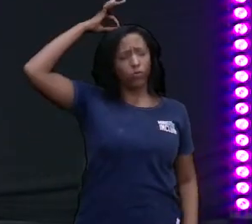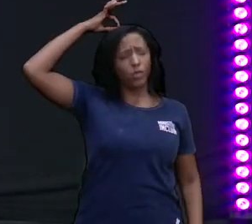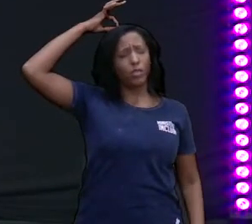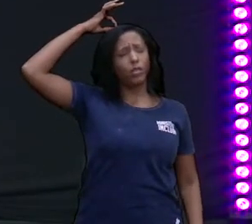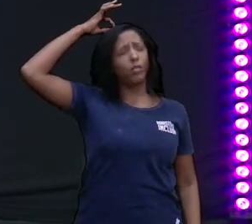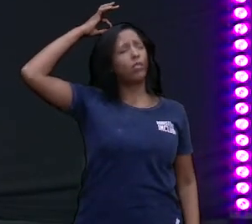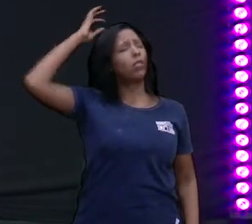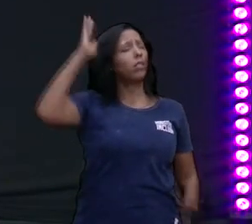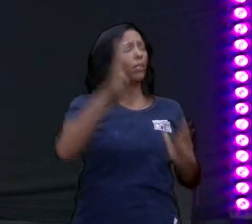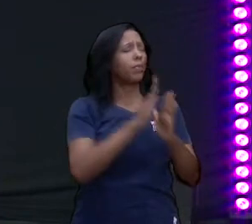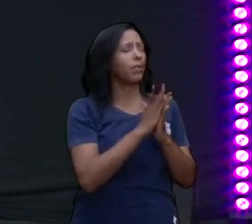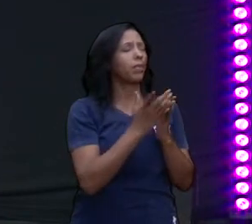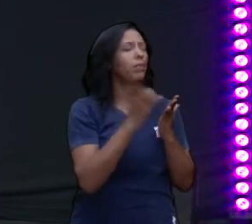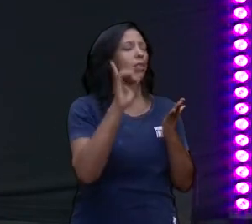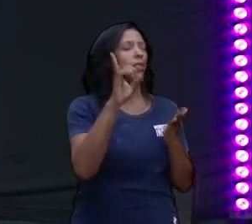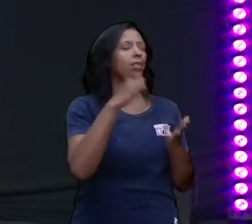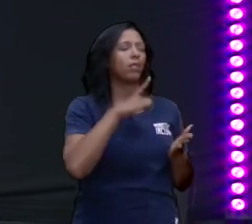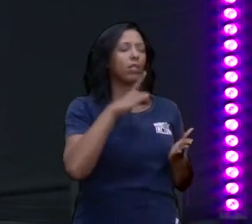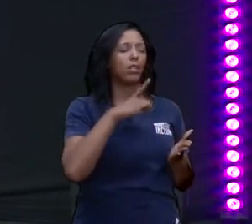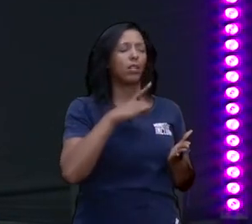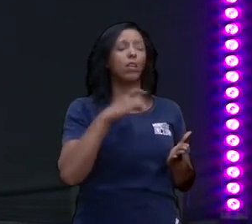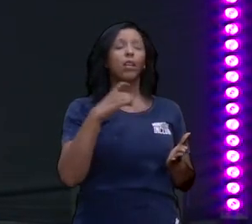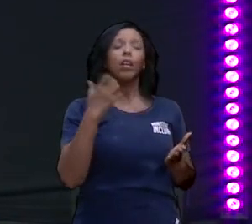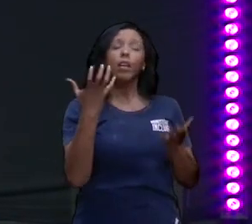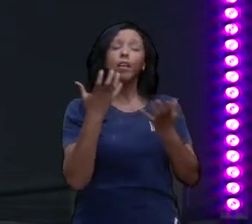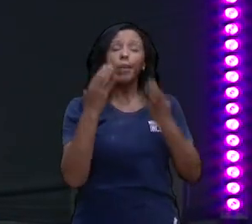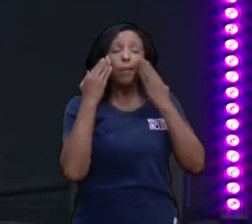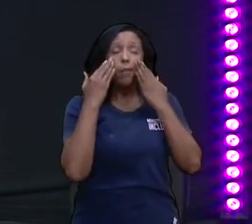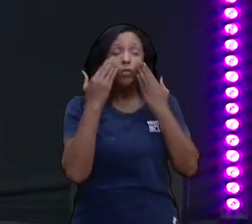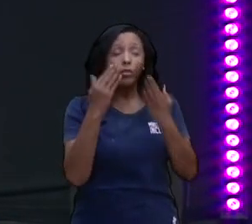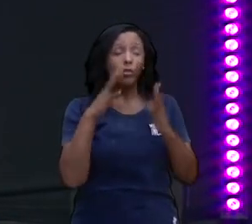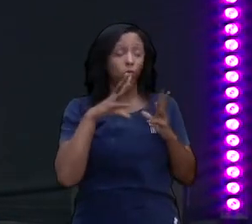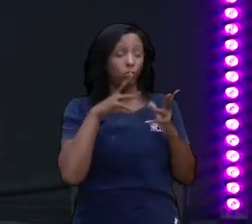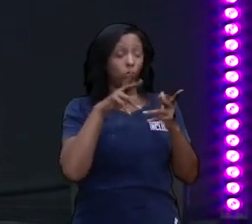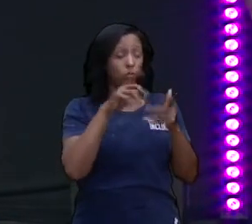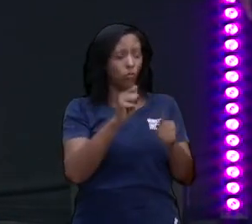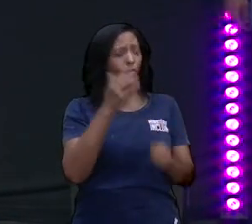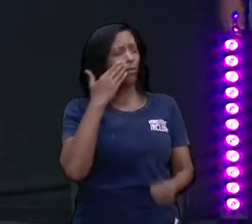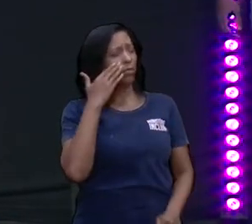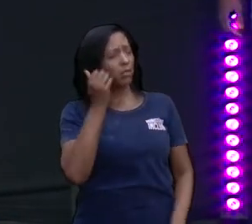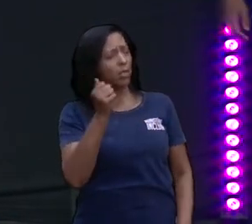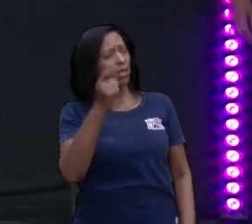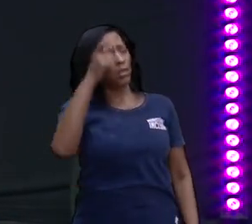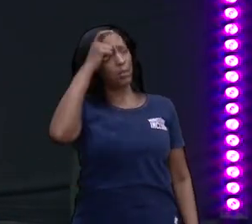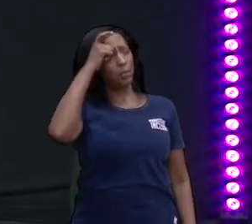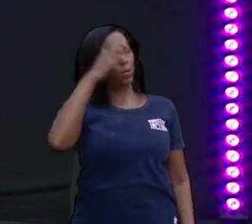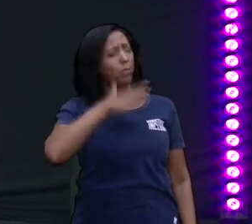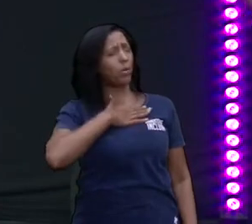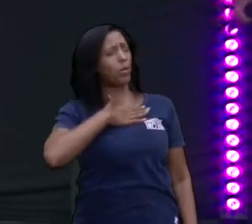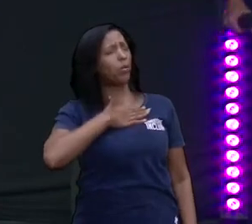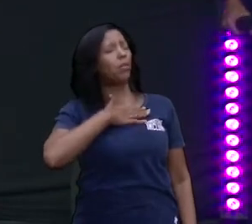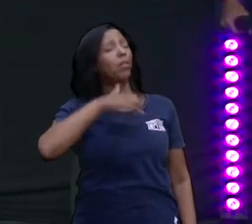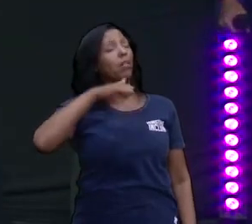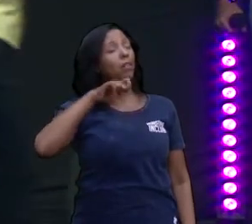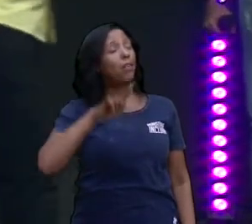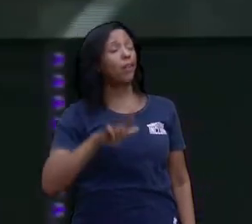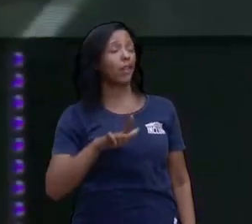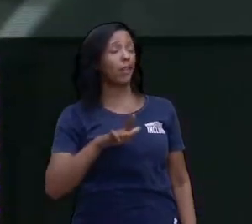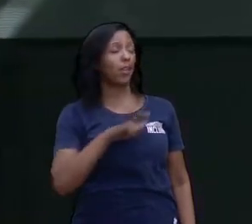eu quero mostrar para o mundo que eu sei quem é meu inimigo não é a pessoa não é que me fez o mal